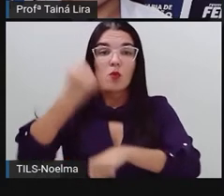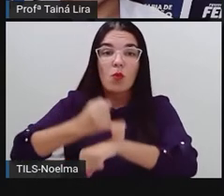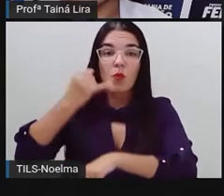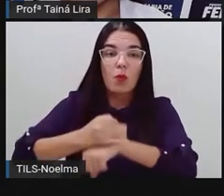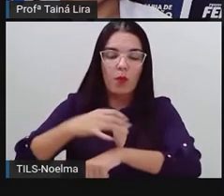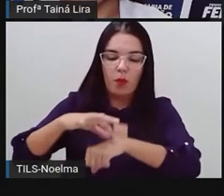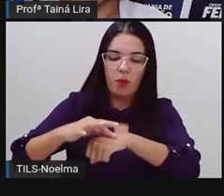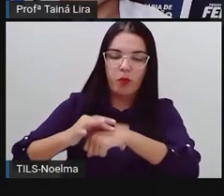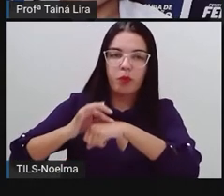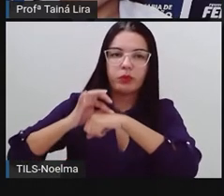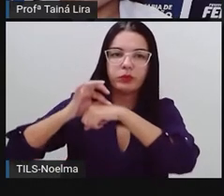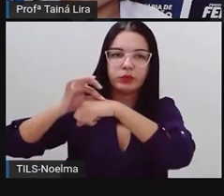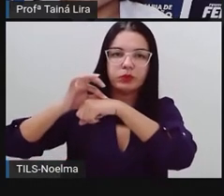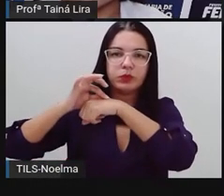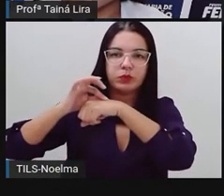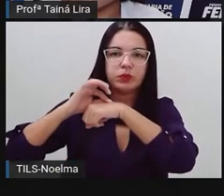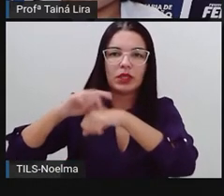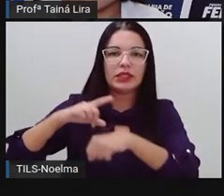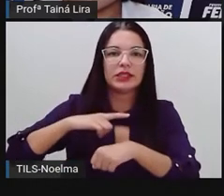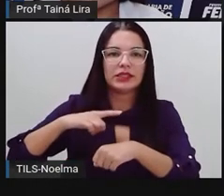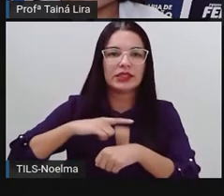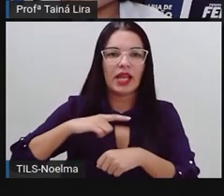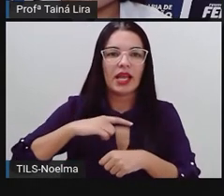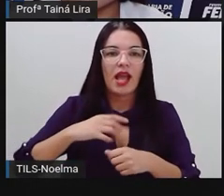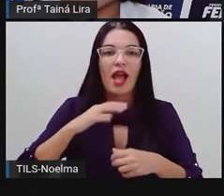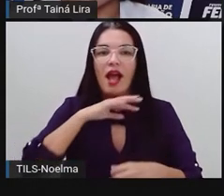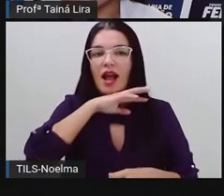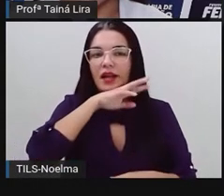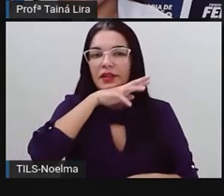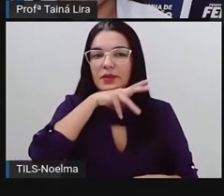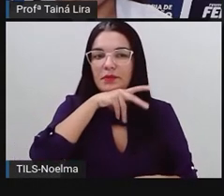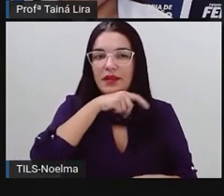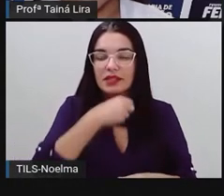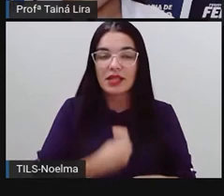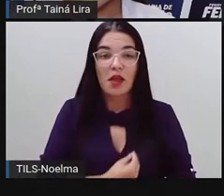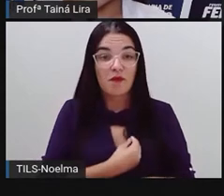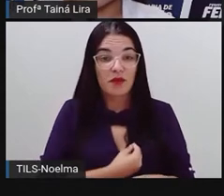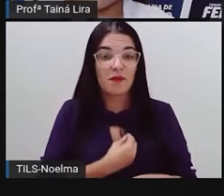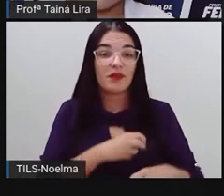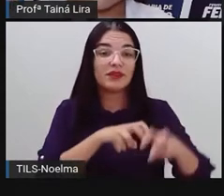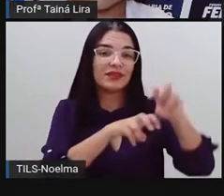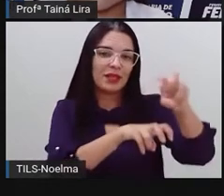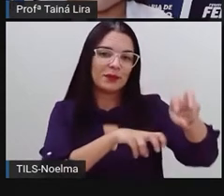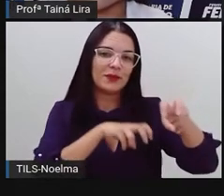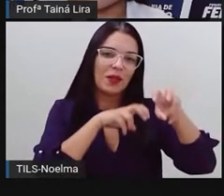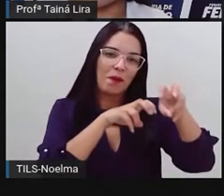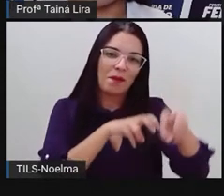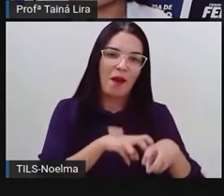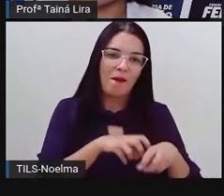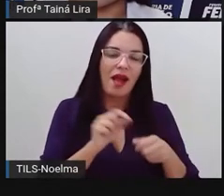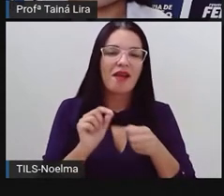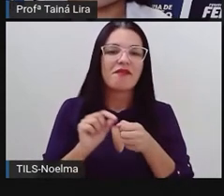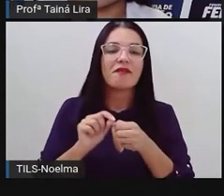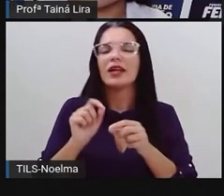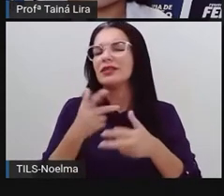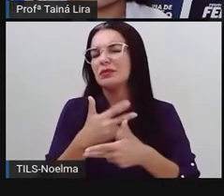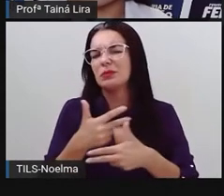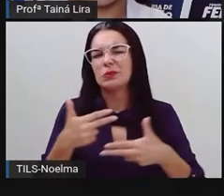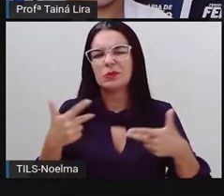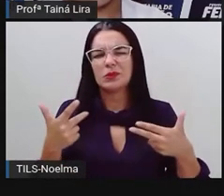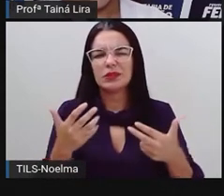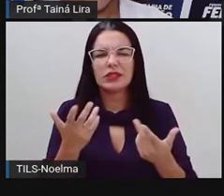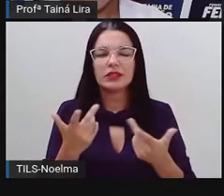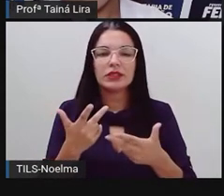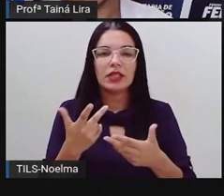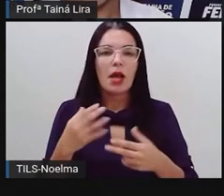vem de animais né que vi que geralmente vivem lá na zona rural e esse puro ele vai ser utilizado para fazer várias coisas